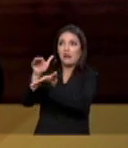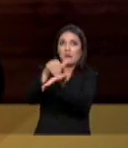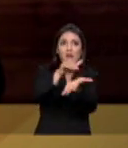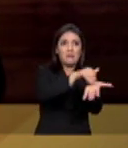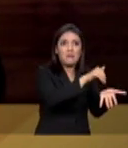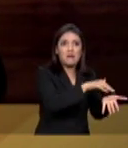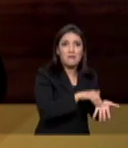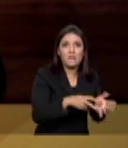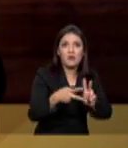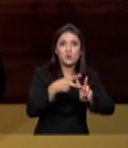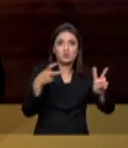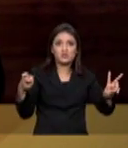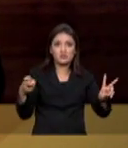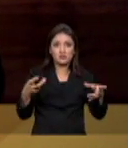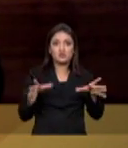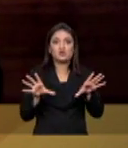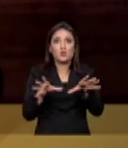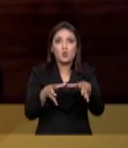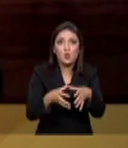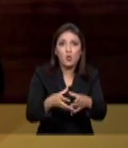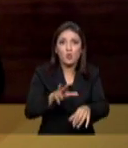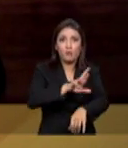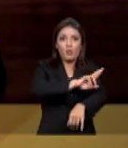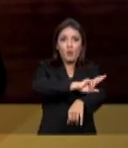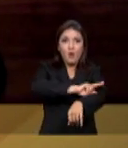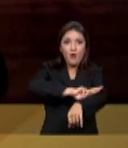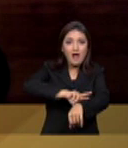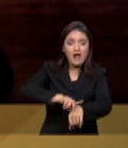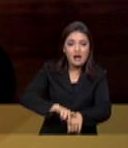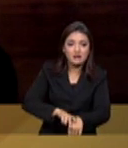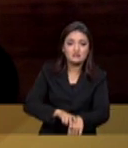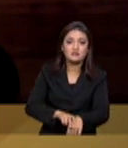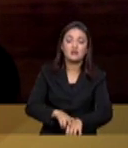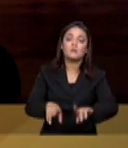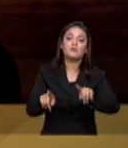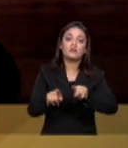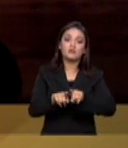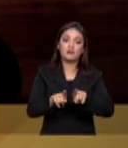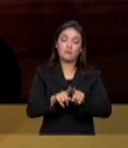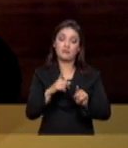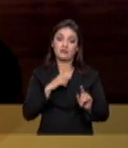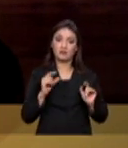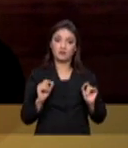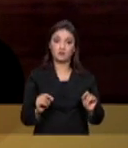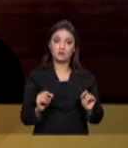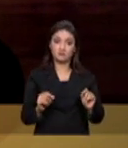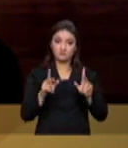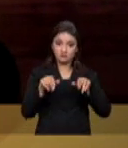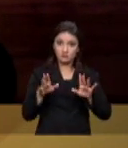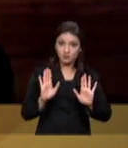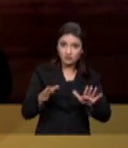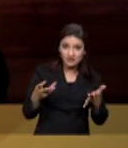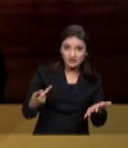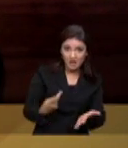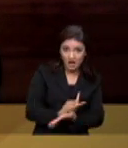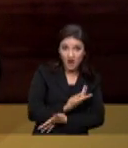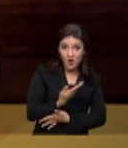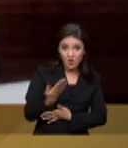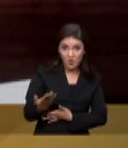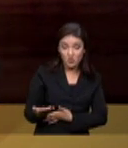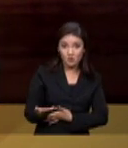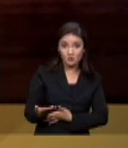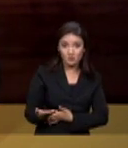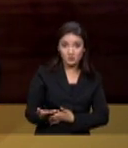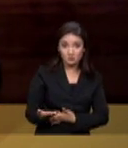integrantes e determinado grupo ou etnia além de lã E como tem sido lançado